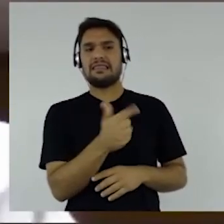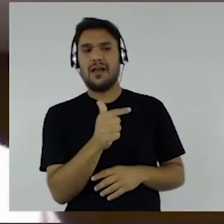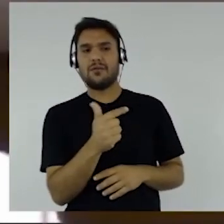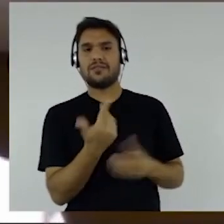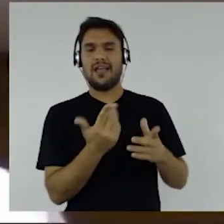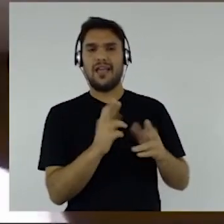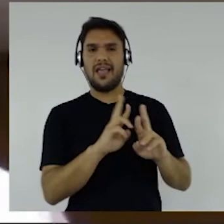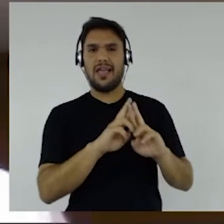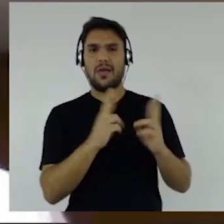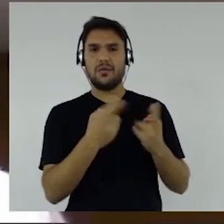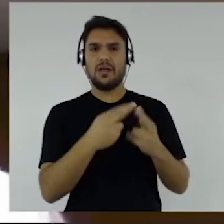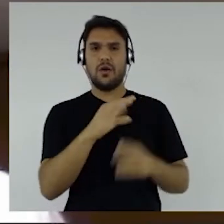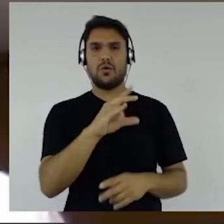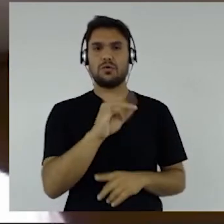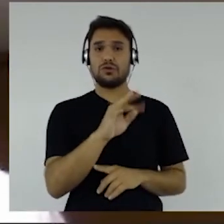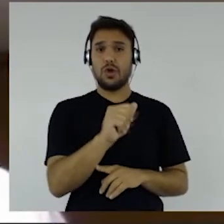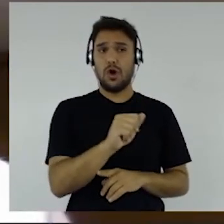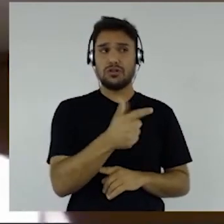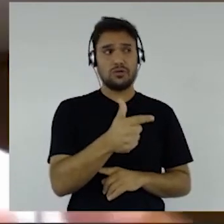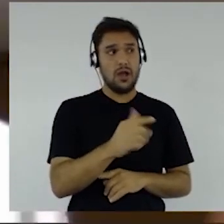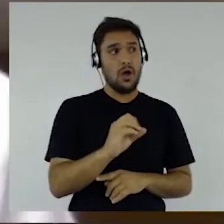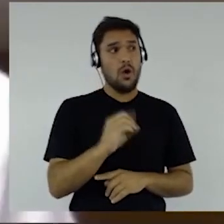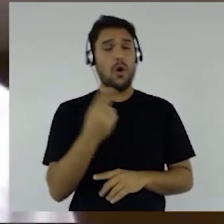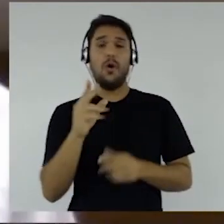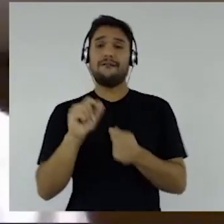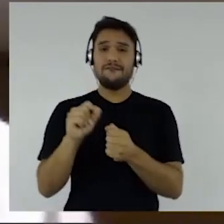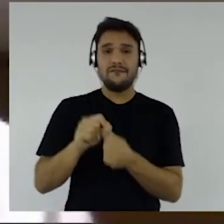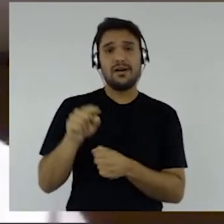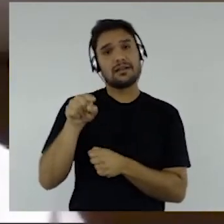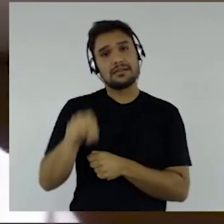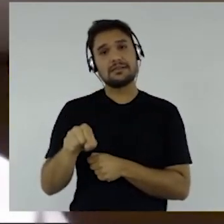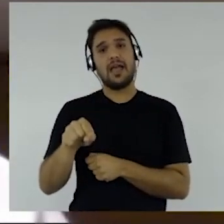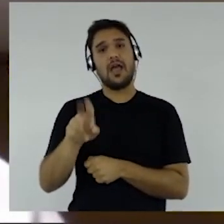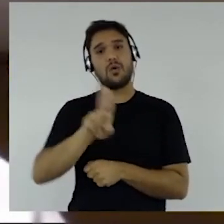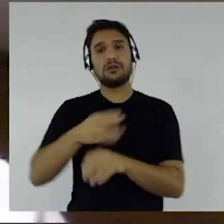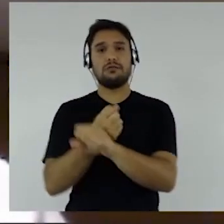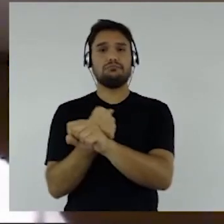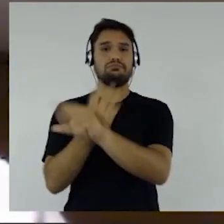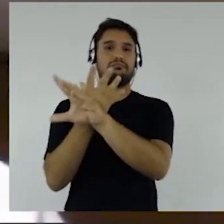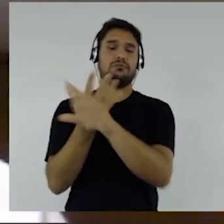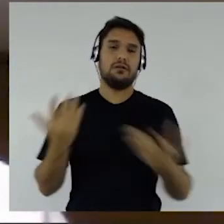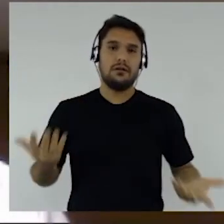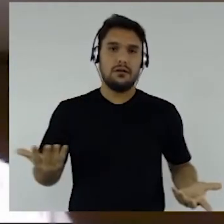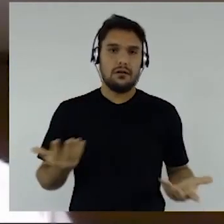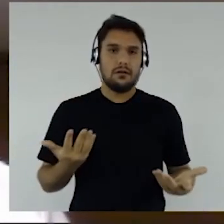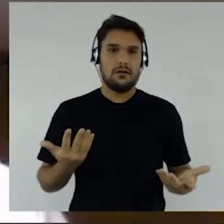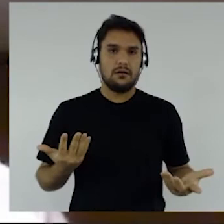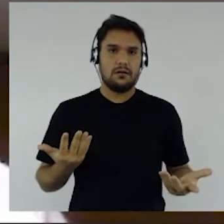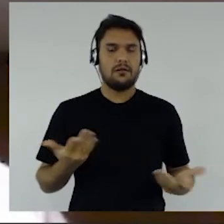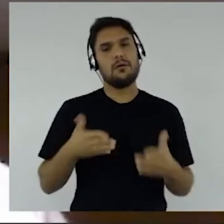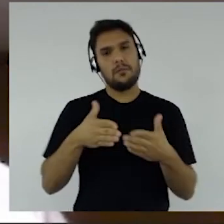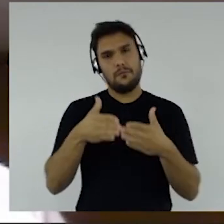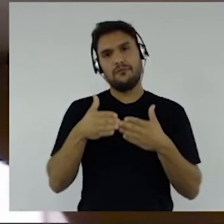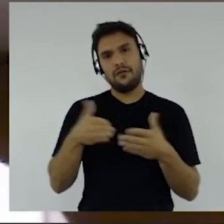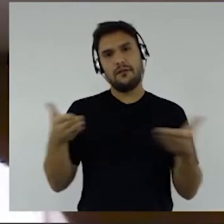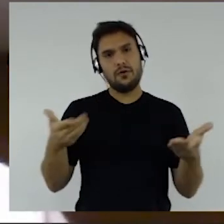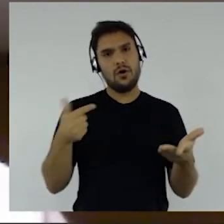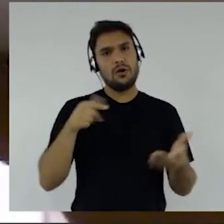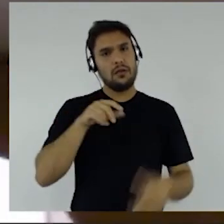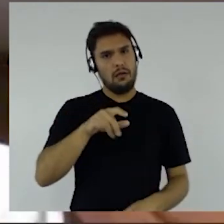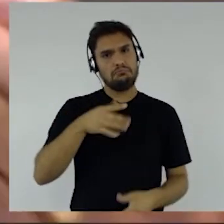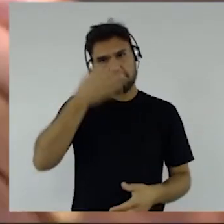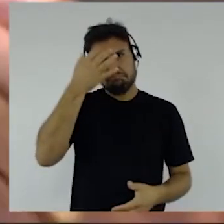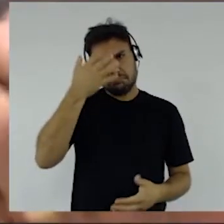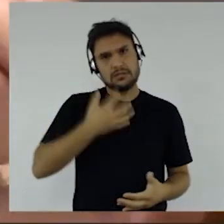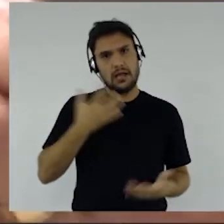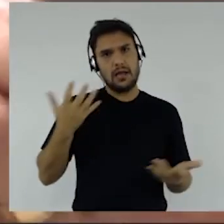fazer a audiência de custódia ou fazê-la por videoconferência? Com a devida vênia aí, meus amigos, sinceramente,